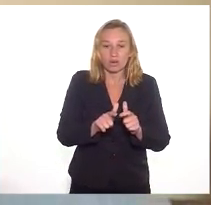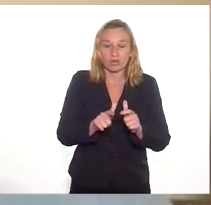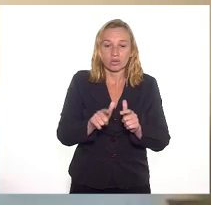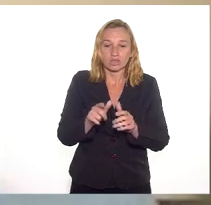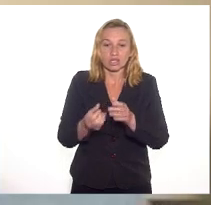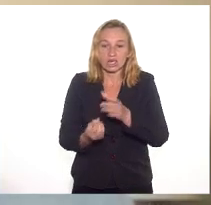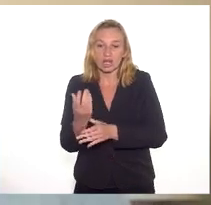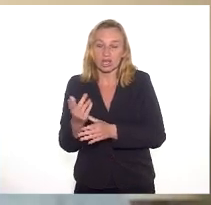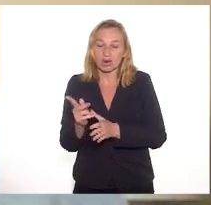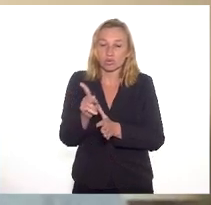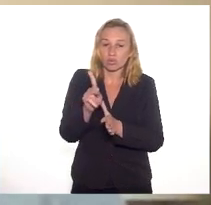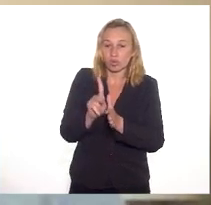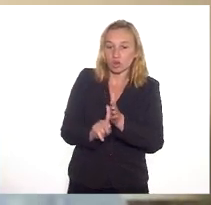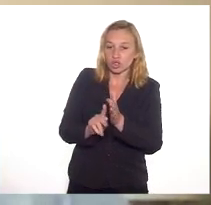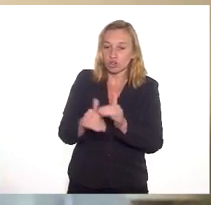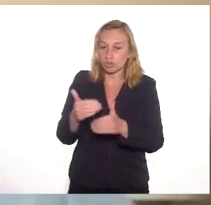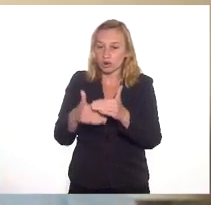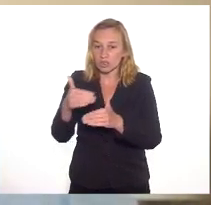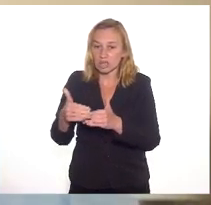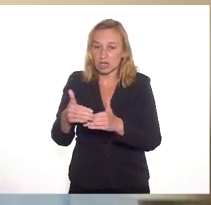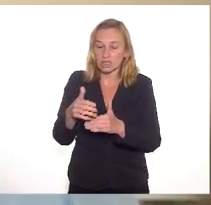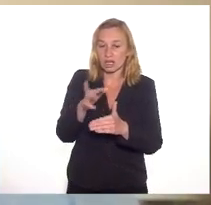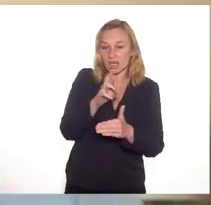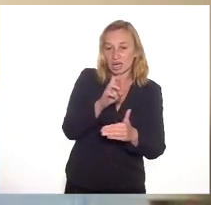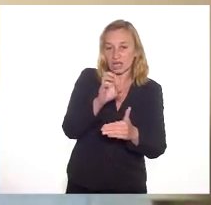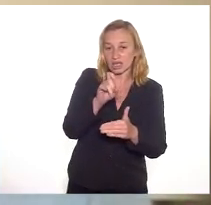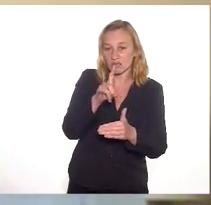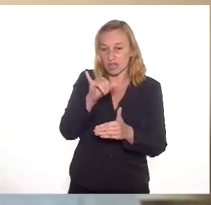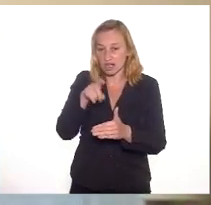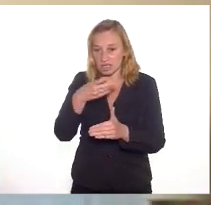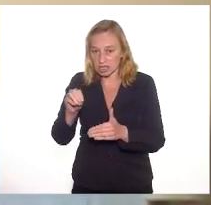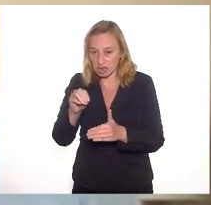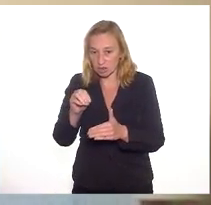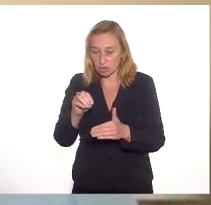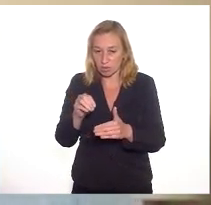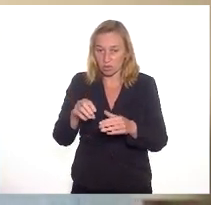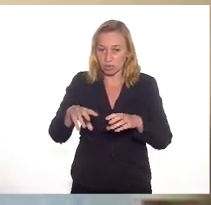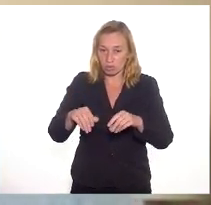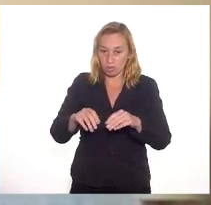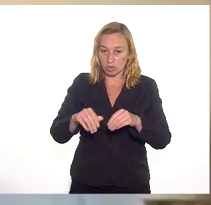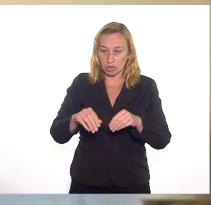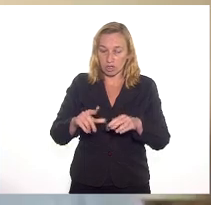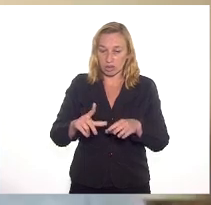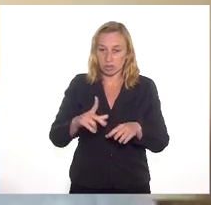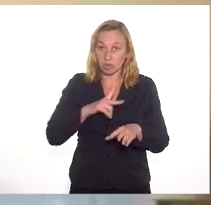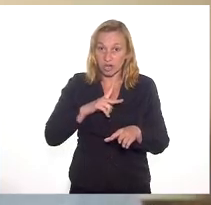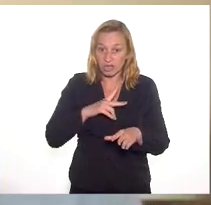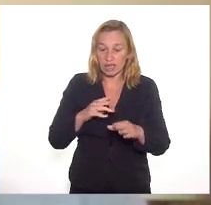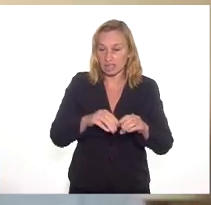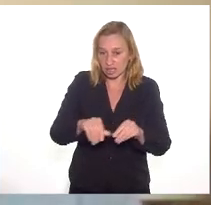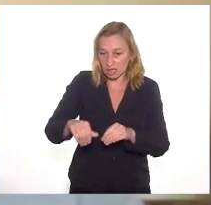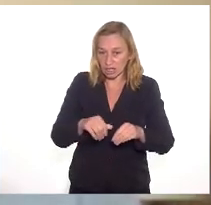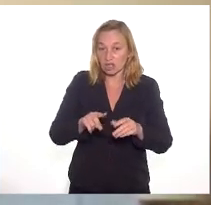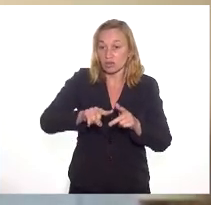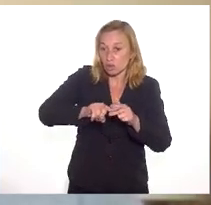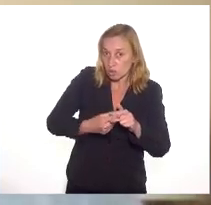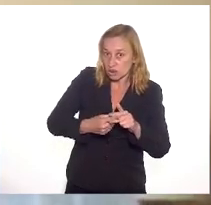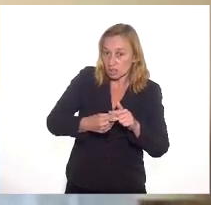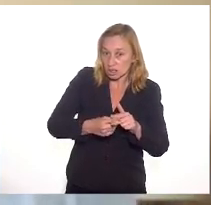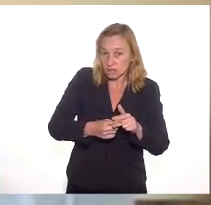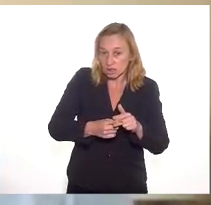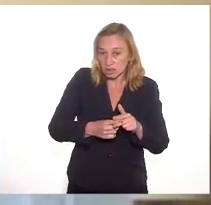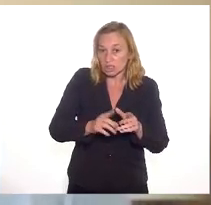um processo de gentrificação, de apropriação de terras que eram moradia popular, que foram regulamentadas e que